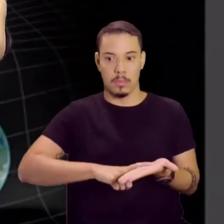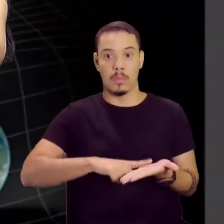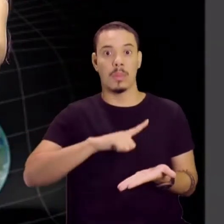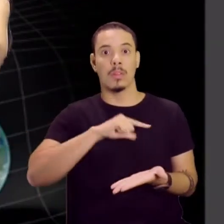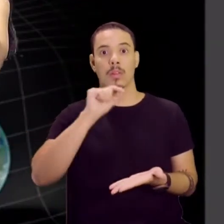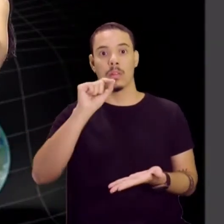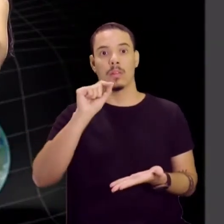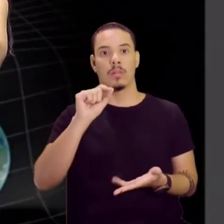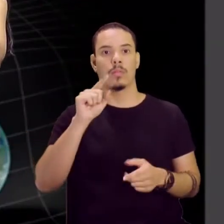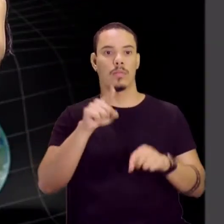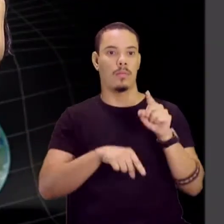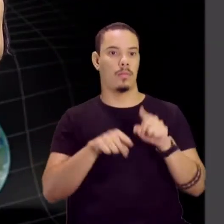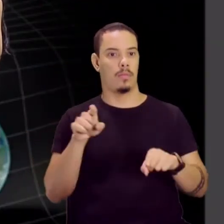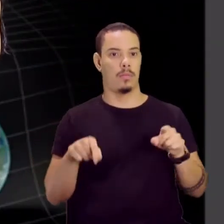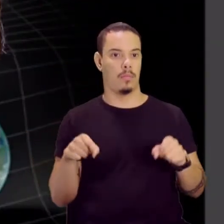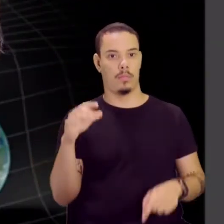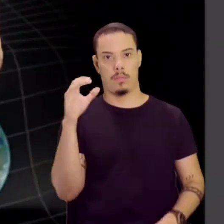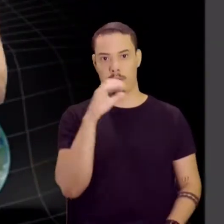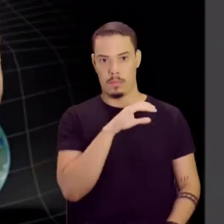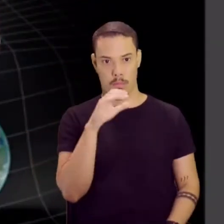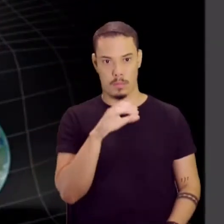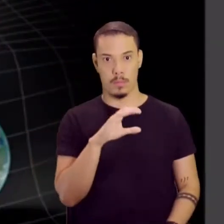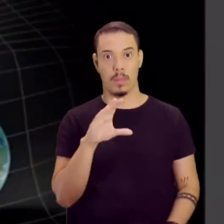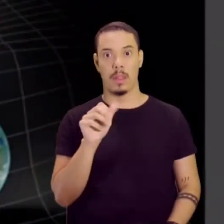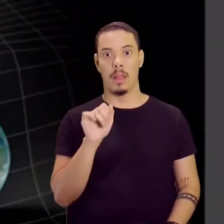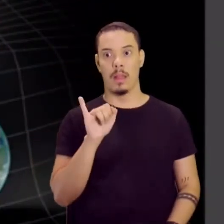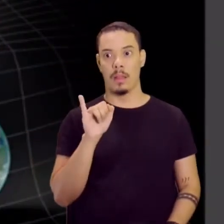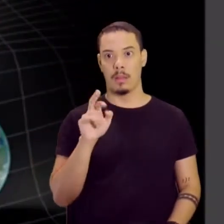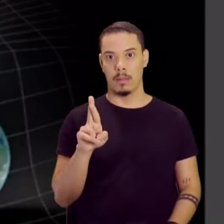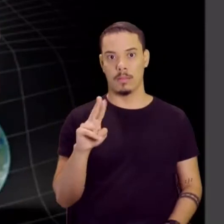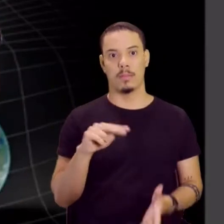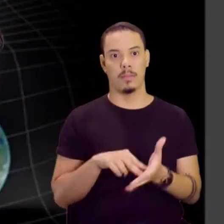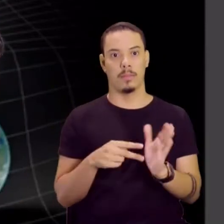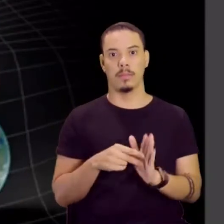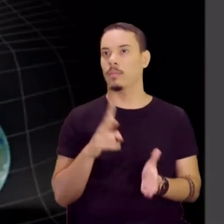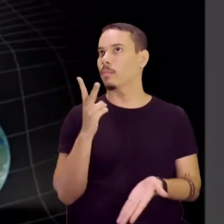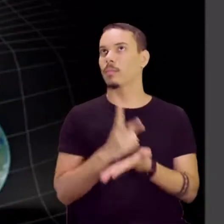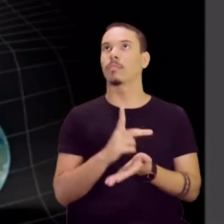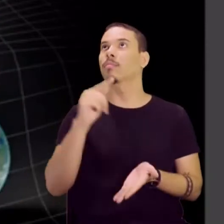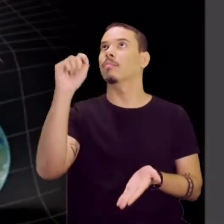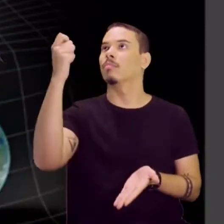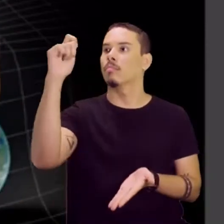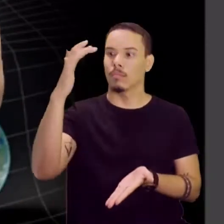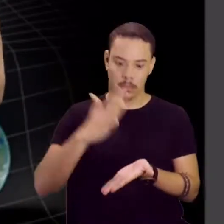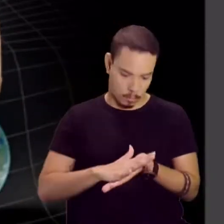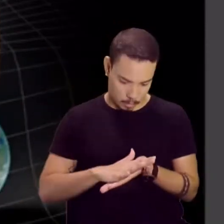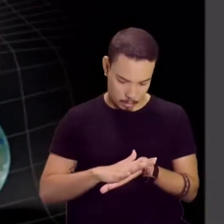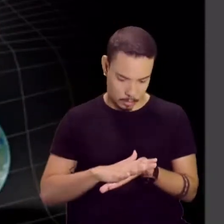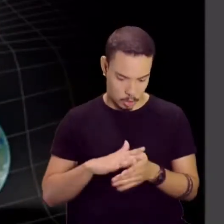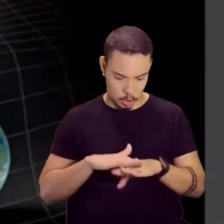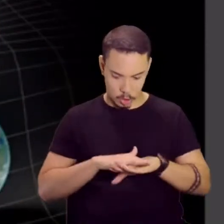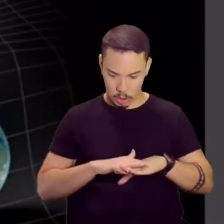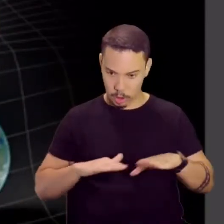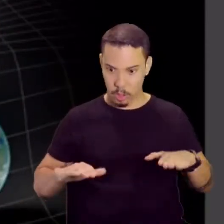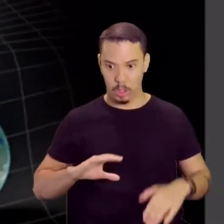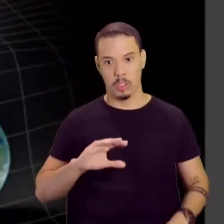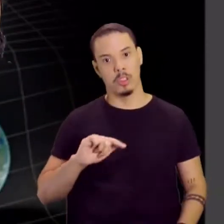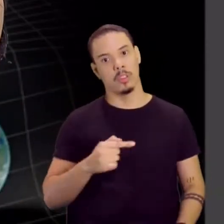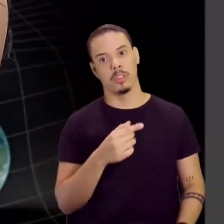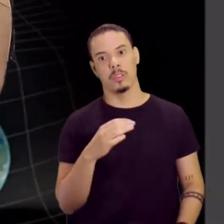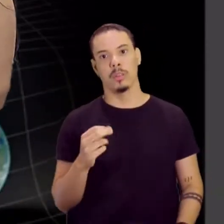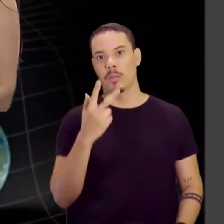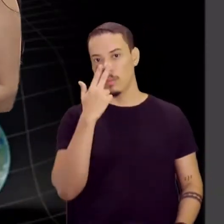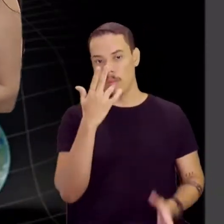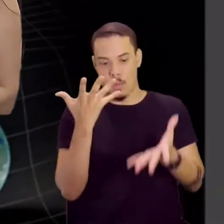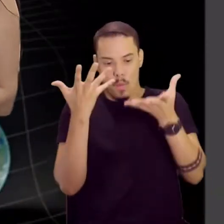variação de velocidade. Quando alguém fala cair, geralmente foi em direção ao solo, né? Exato. Ao chão. Alguma Não é coisa, isso? parece que alguma coisa atrai,